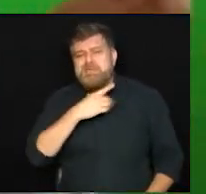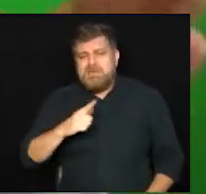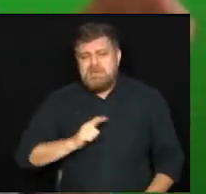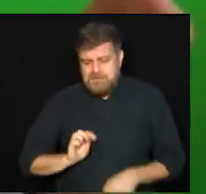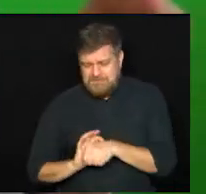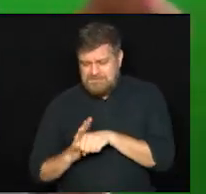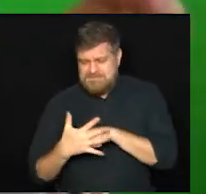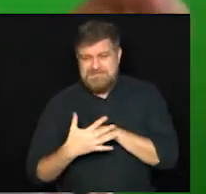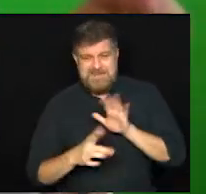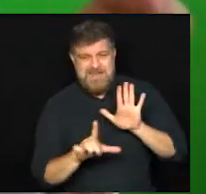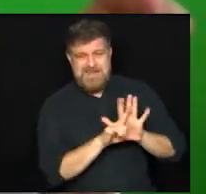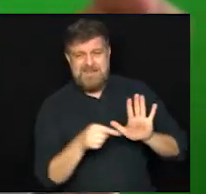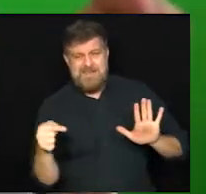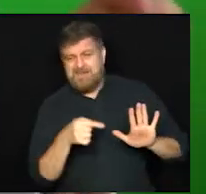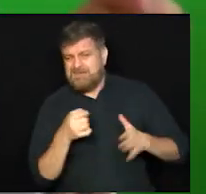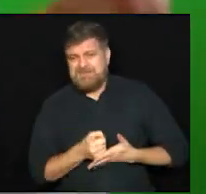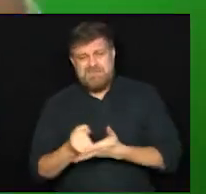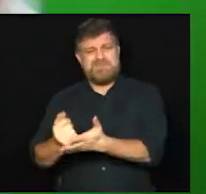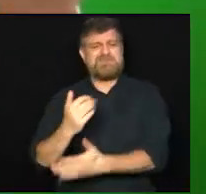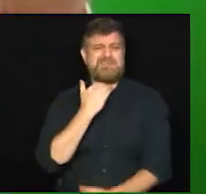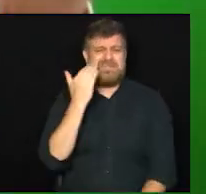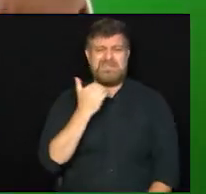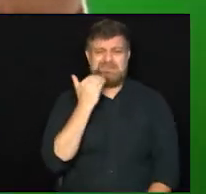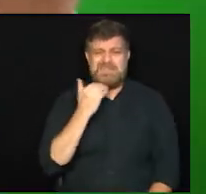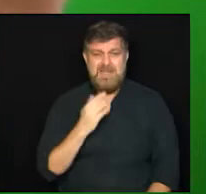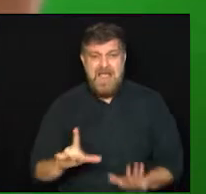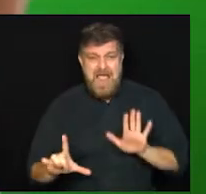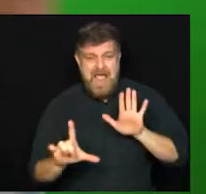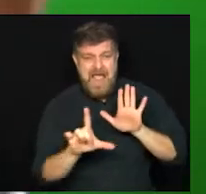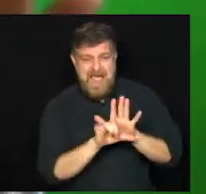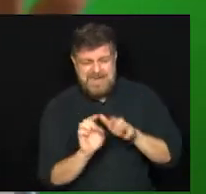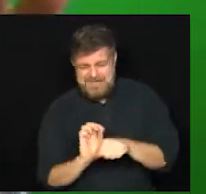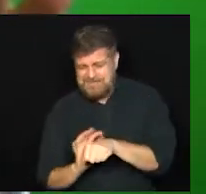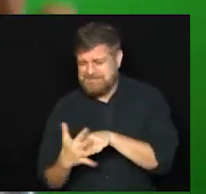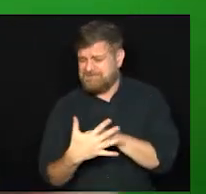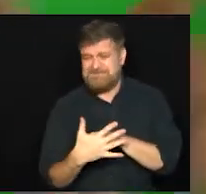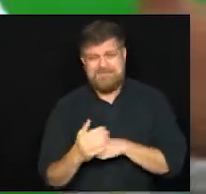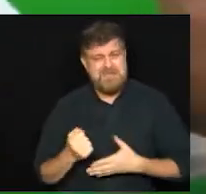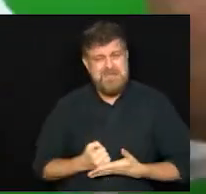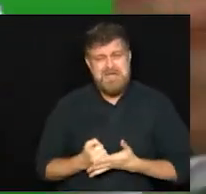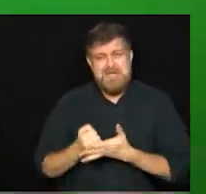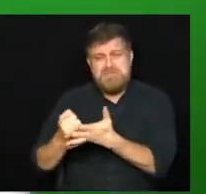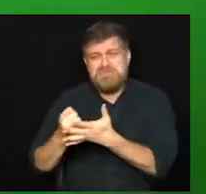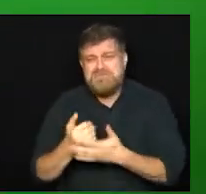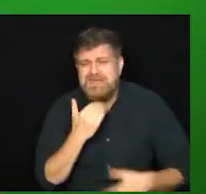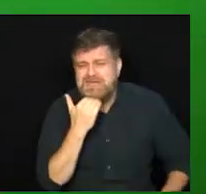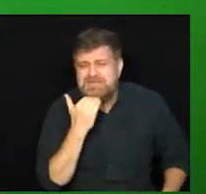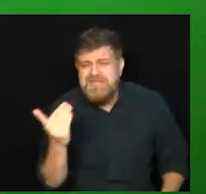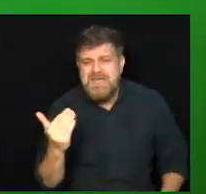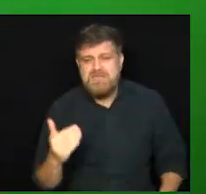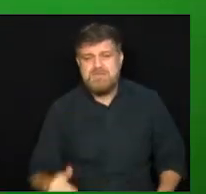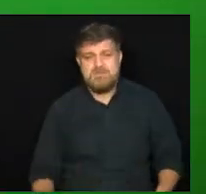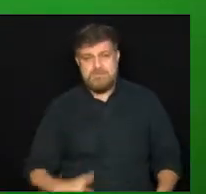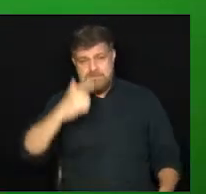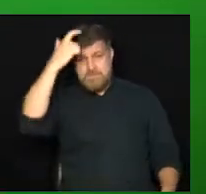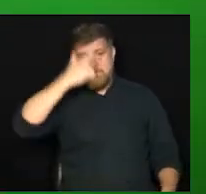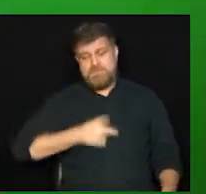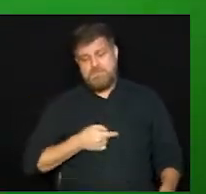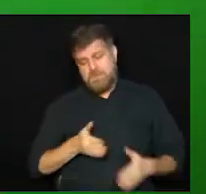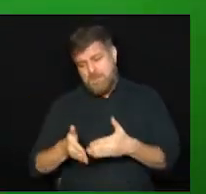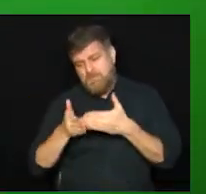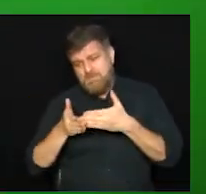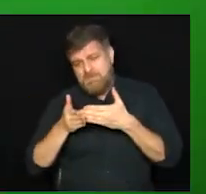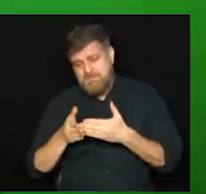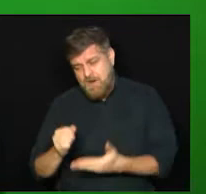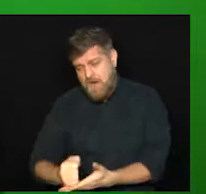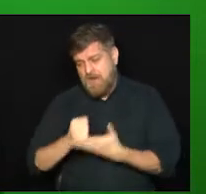lei que não ajuda, hein, vereador? Além da pandemia, uma lei que não ajuda. O senhor pode ajudar aí, assim que isso